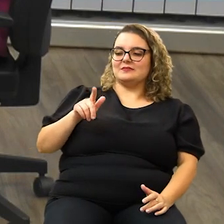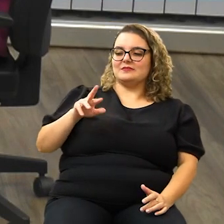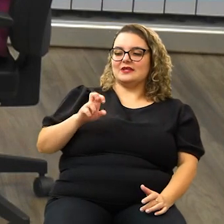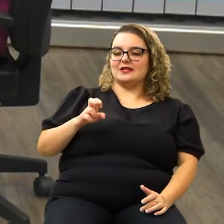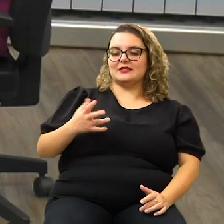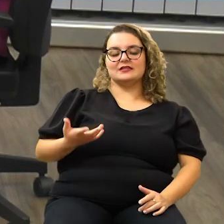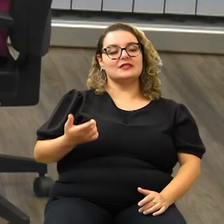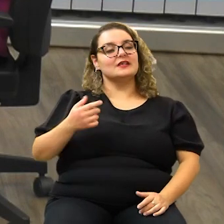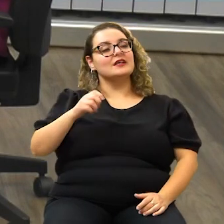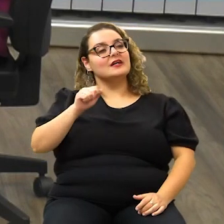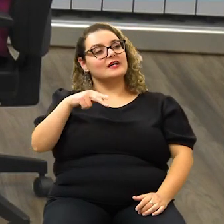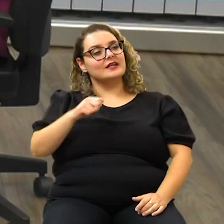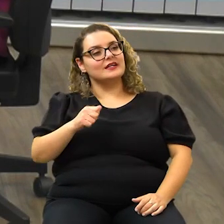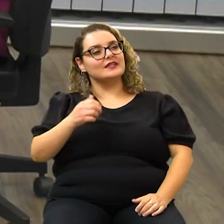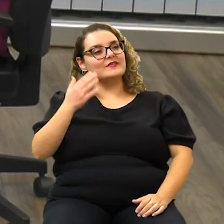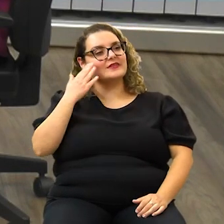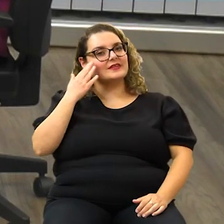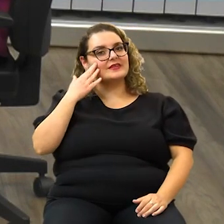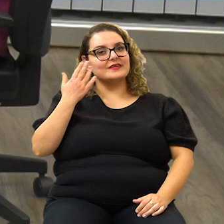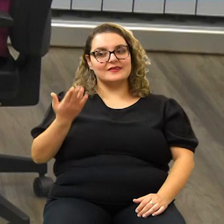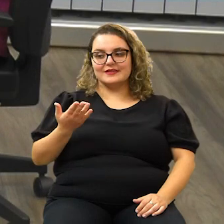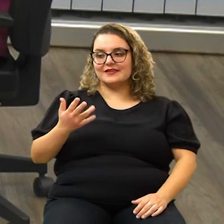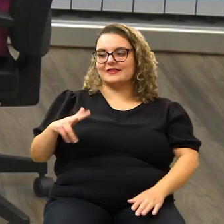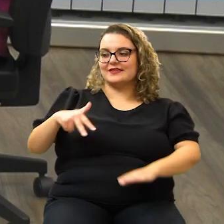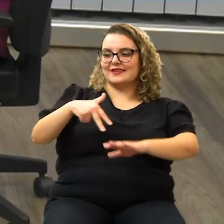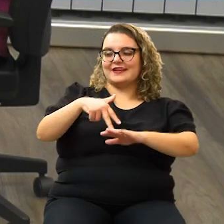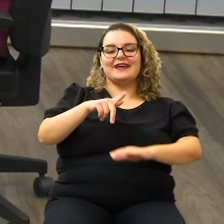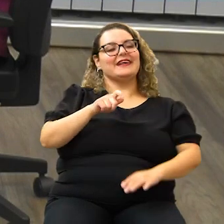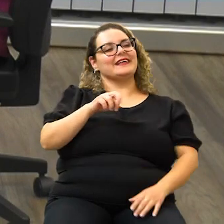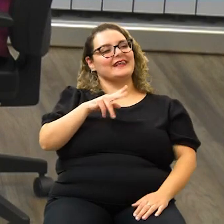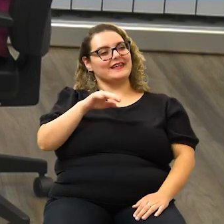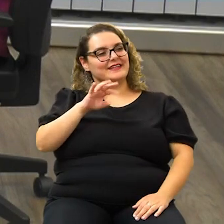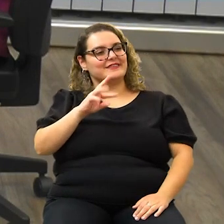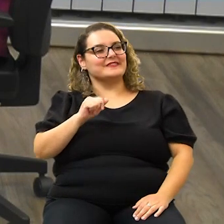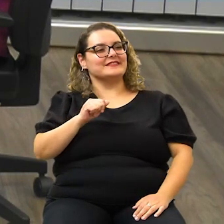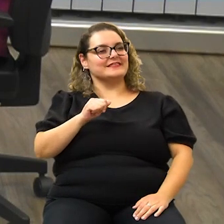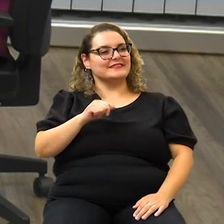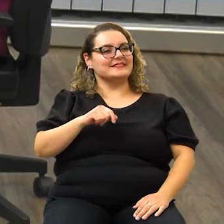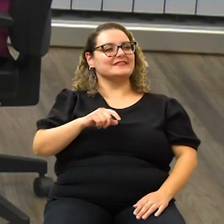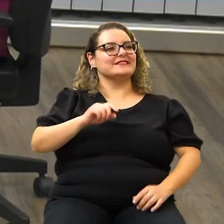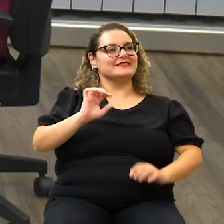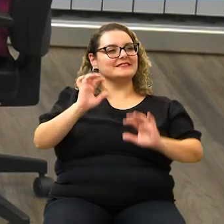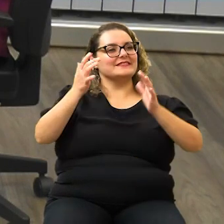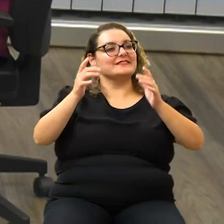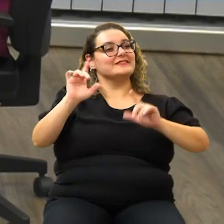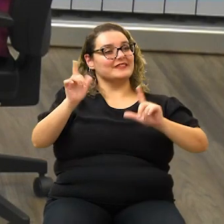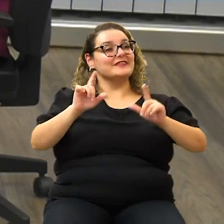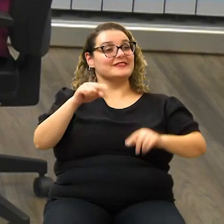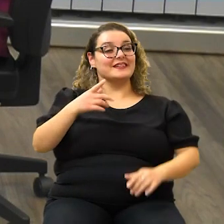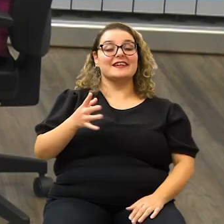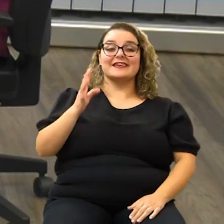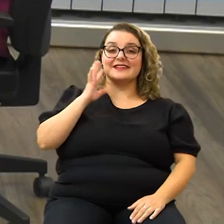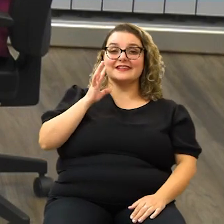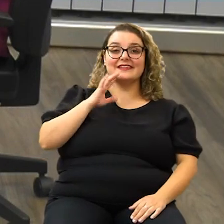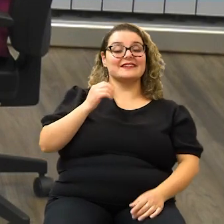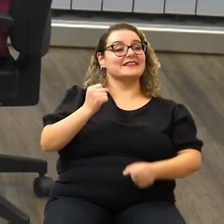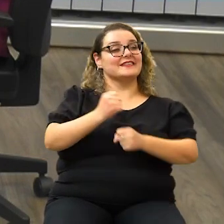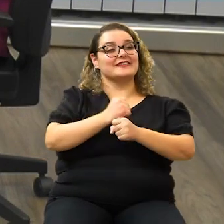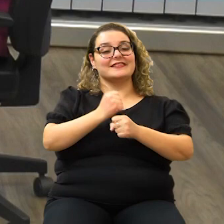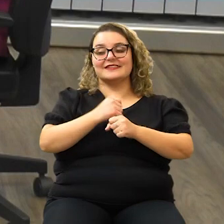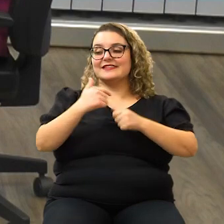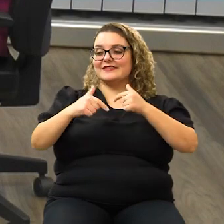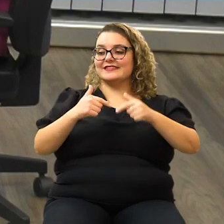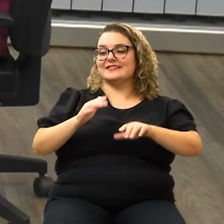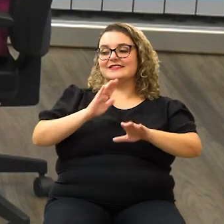fiquei sabendo até que a Ana ela já foi garota do tempo na televisão, não é mesmo? E que legal, e que época, que ano que você trabalhou,